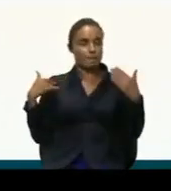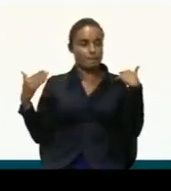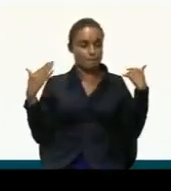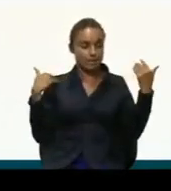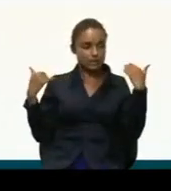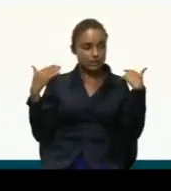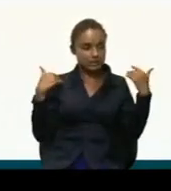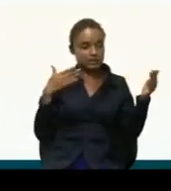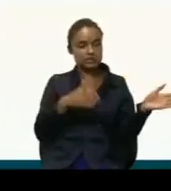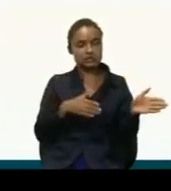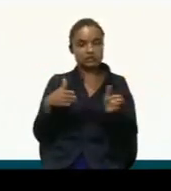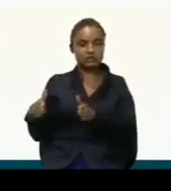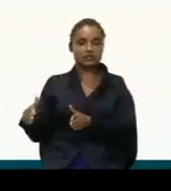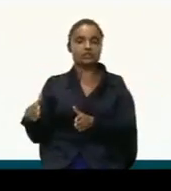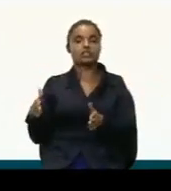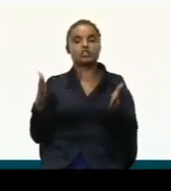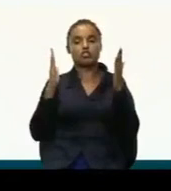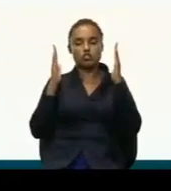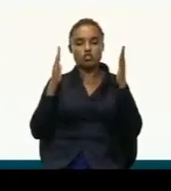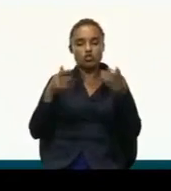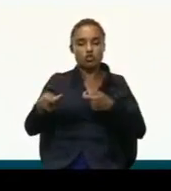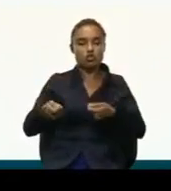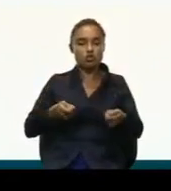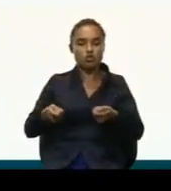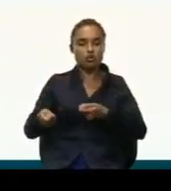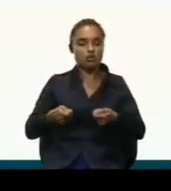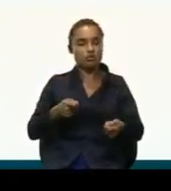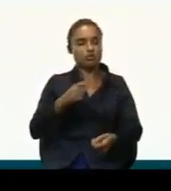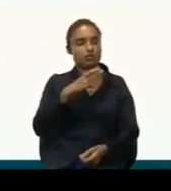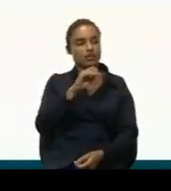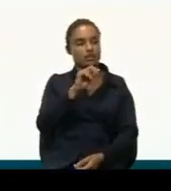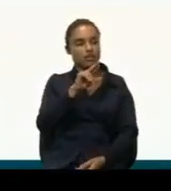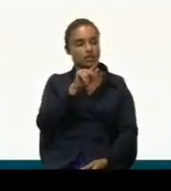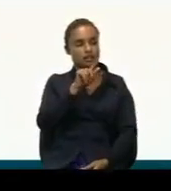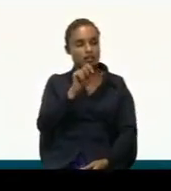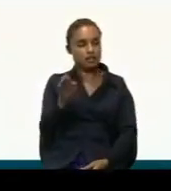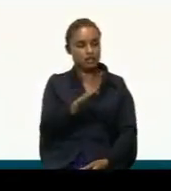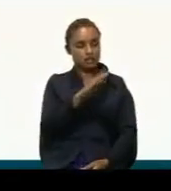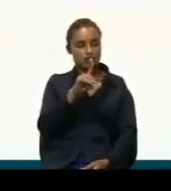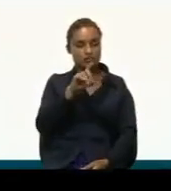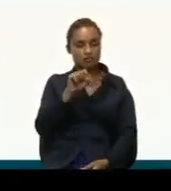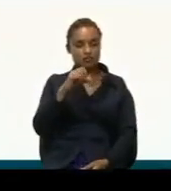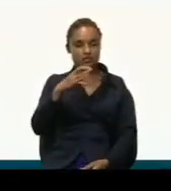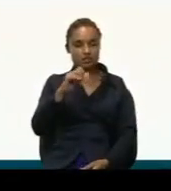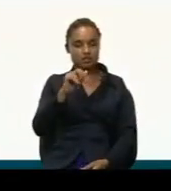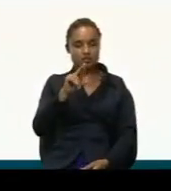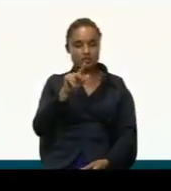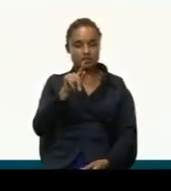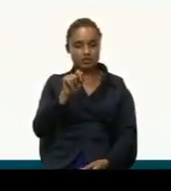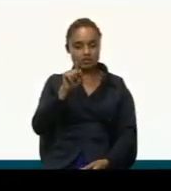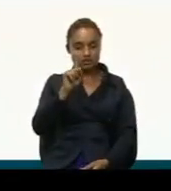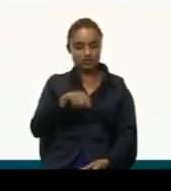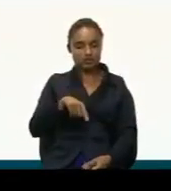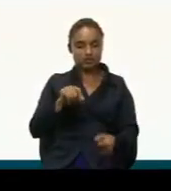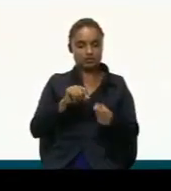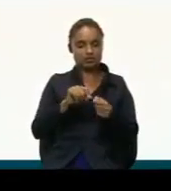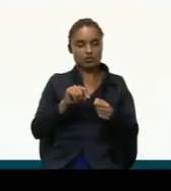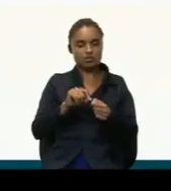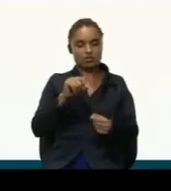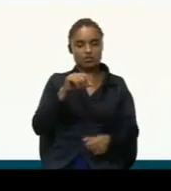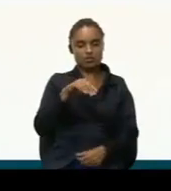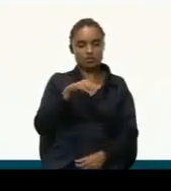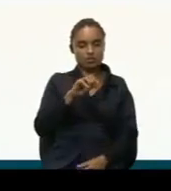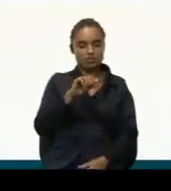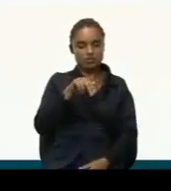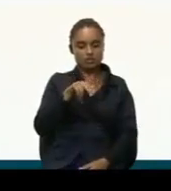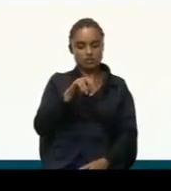passagem do caminhão ou de carga e descarga. Aqui deixou uma área boa para ele poder fazer uma manobra. Tá?